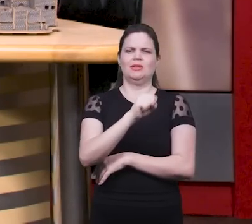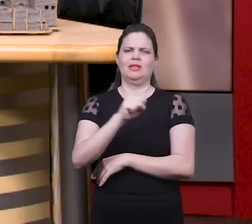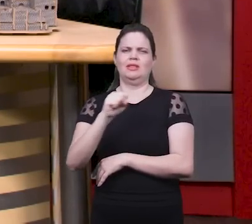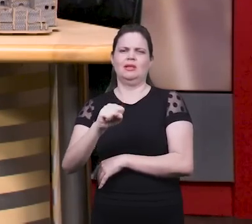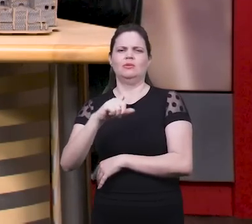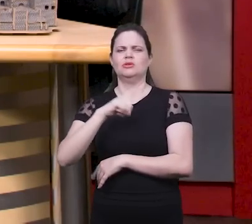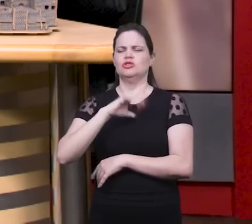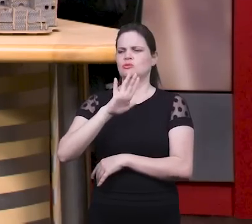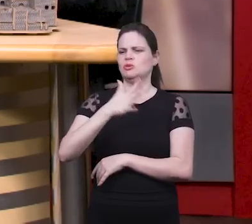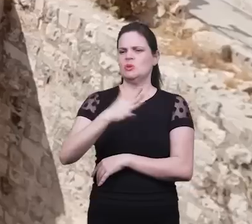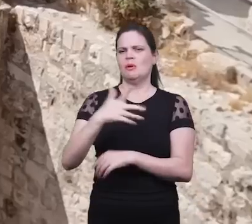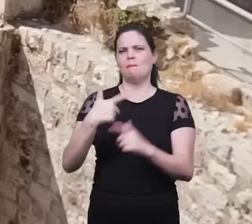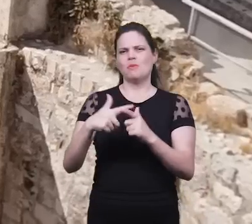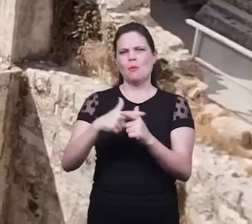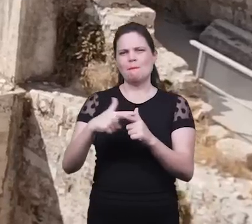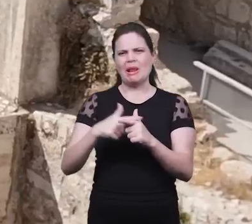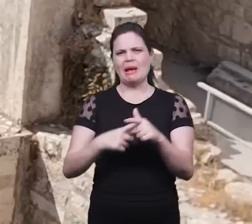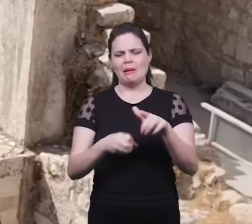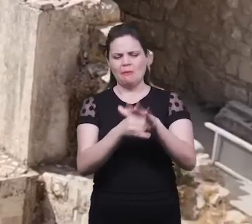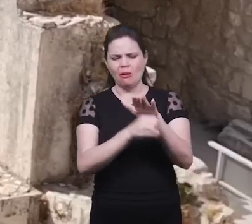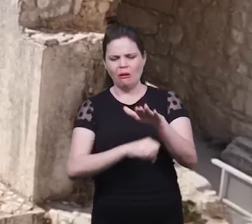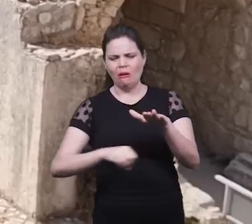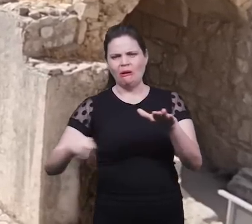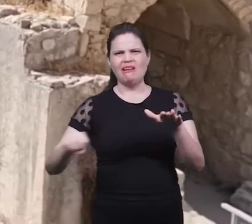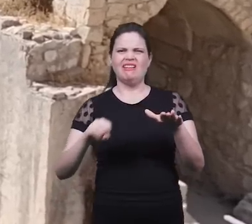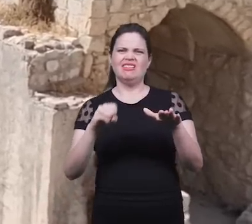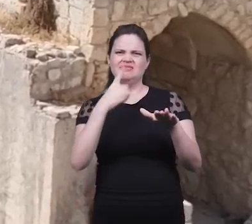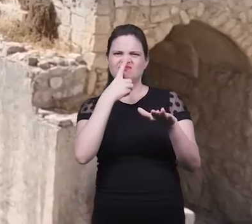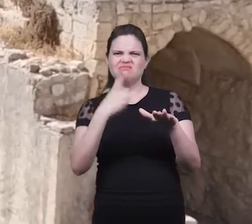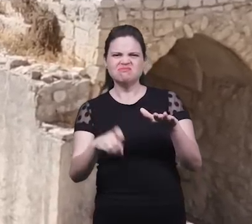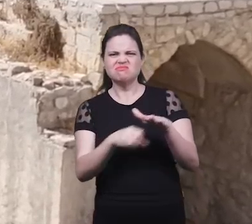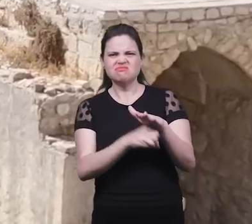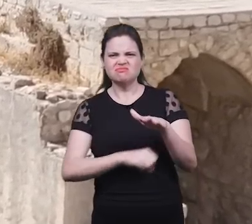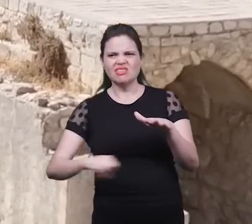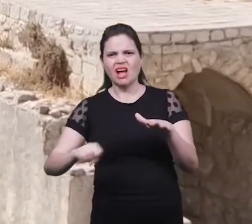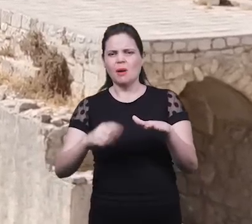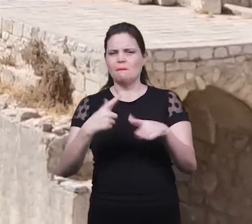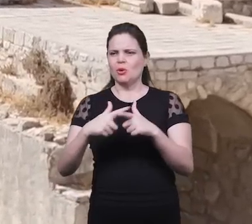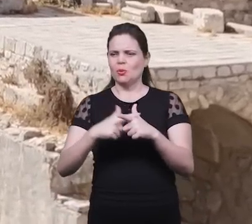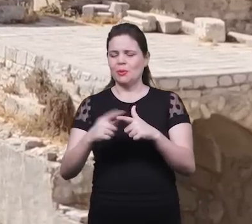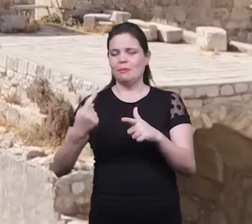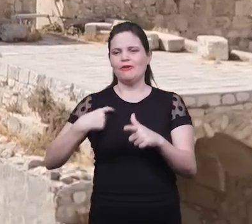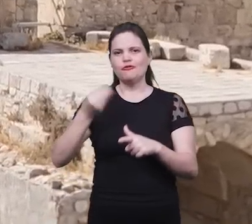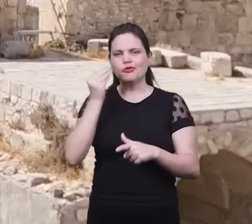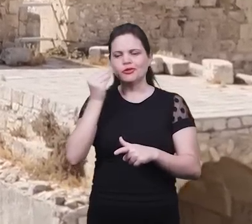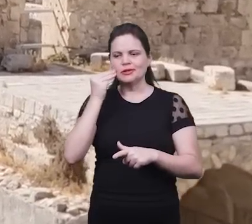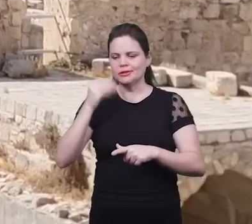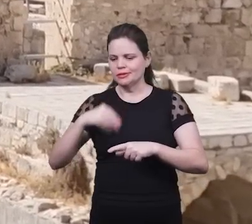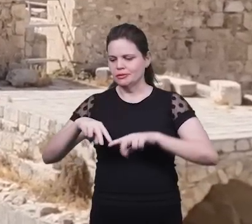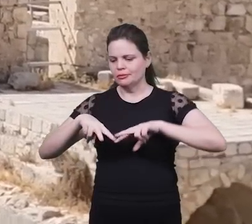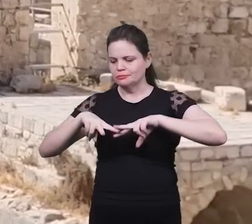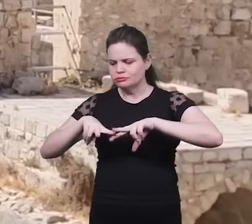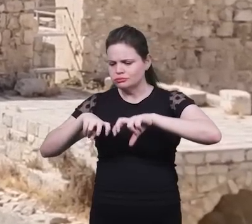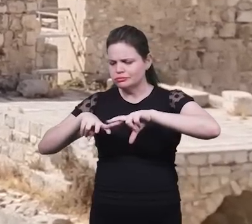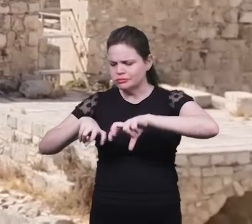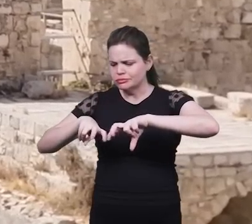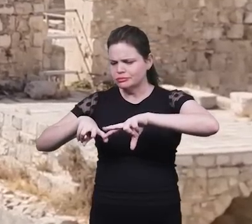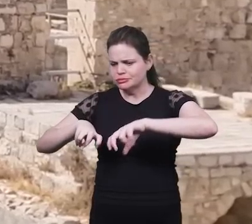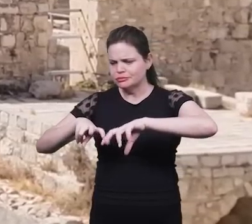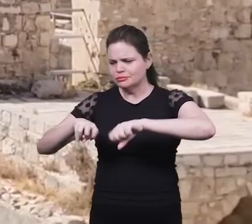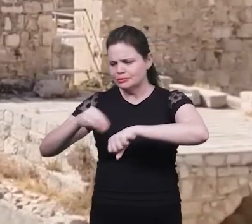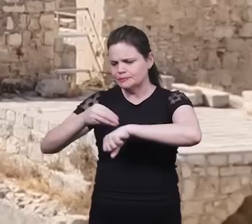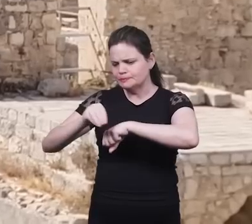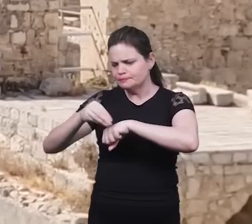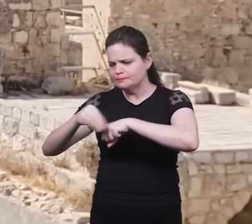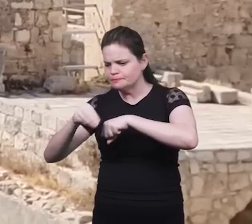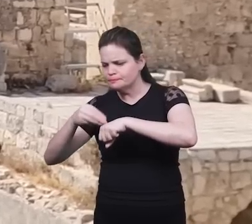de esgoto, de canalização de água, e eles foram escavar aqui nessa região, vocês vão ver aí nas imagens, estão vendo aí nas